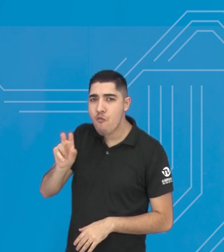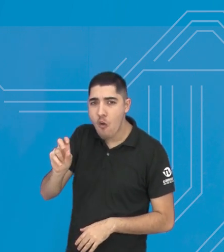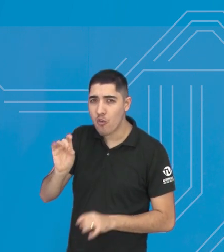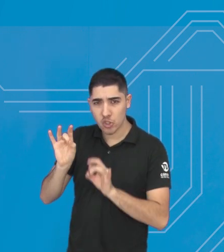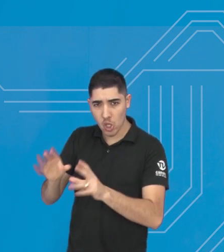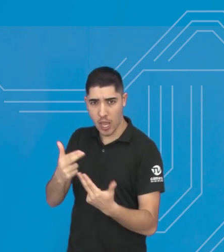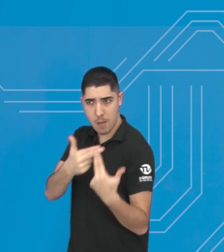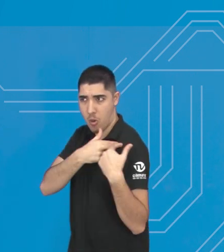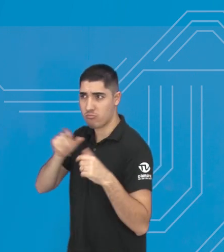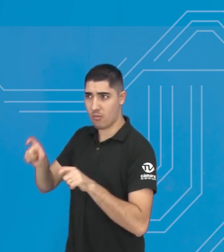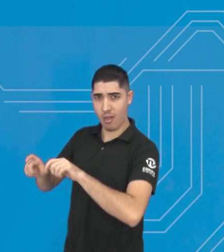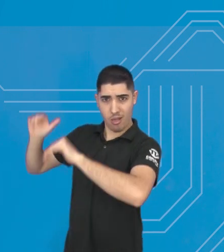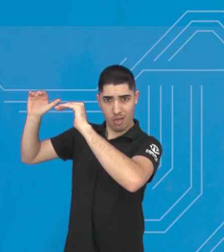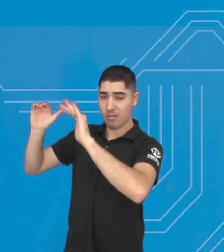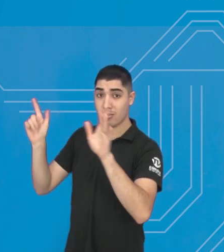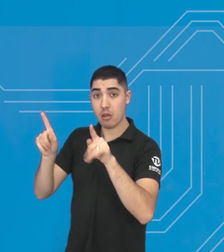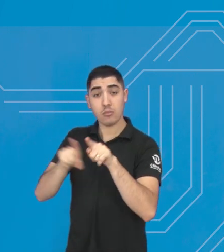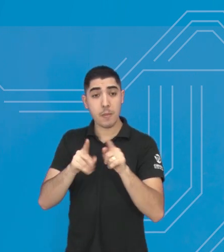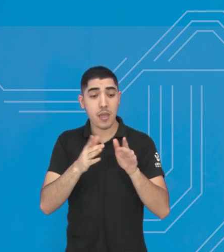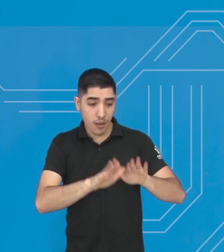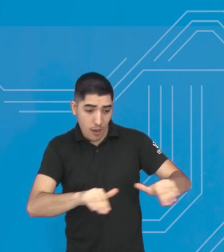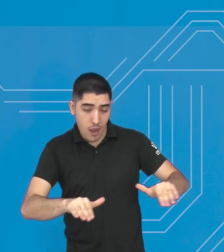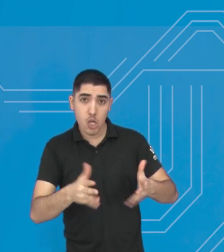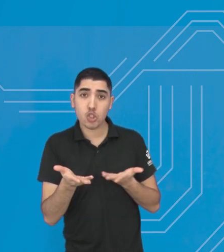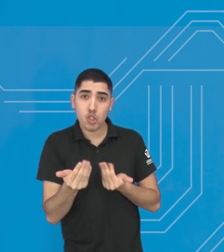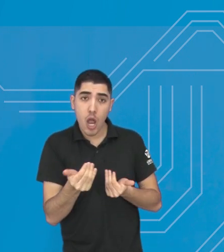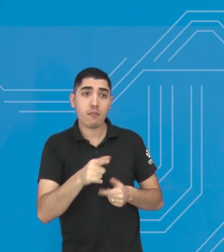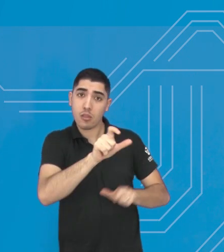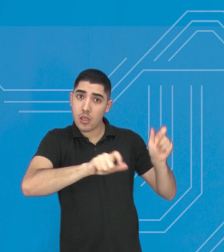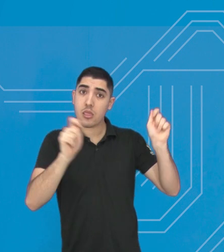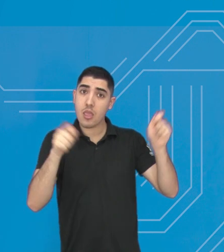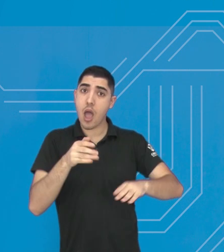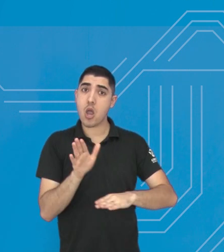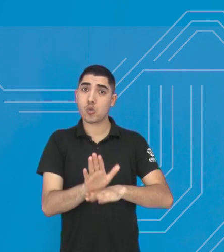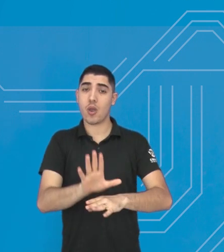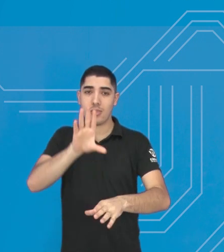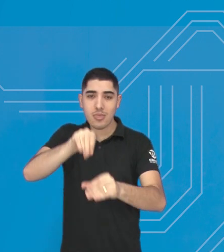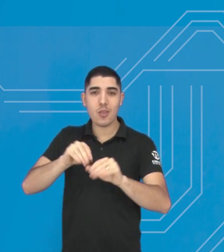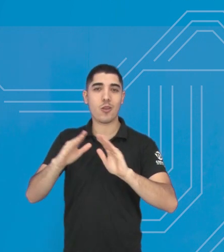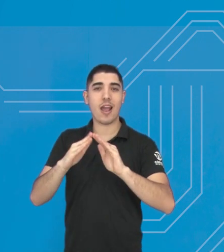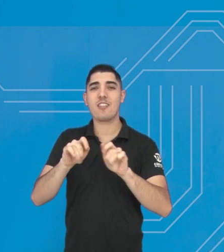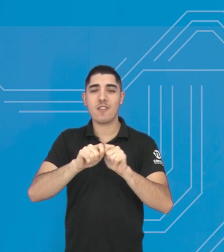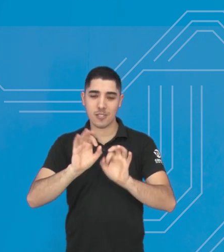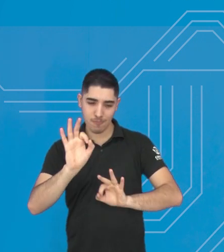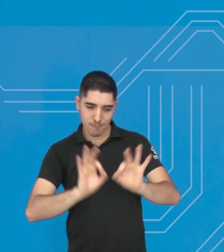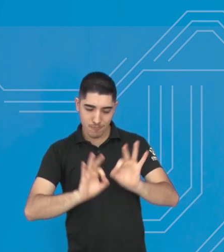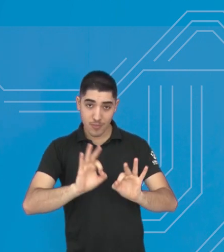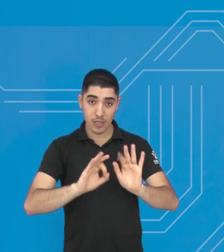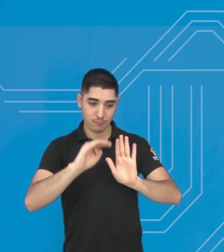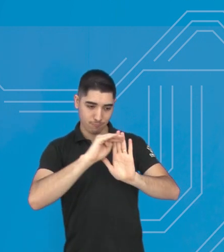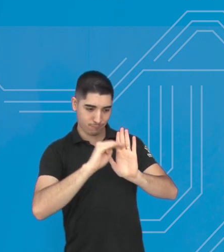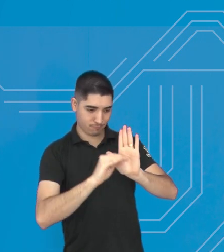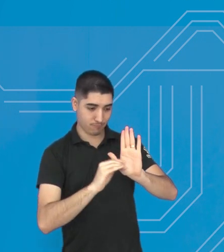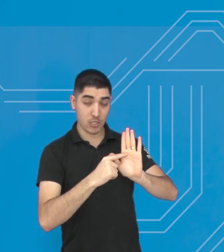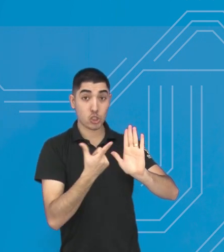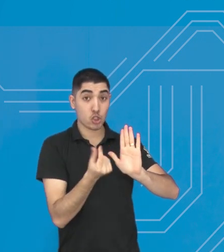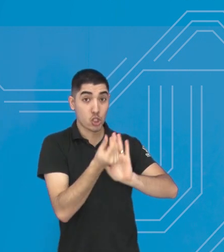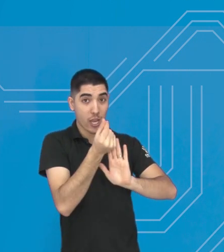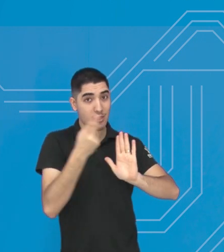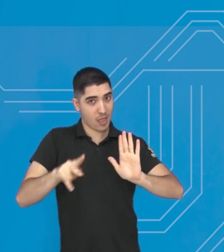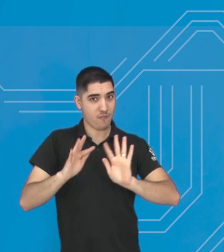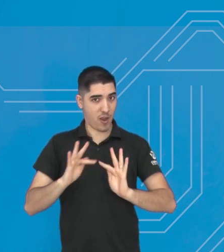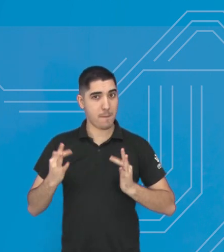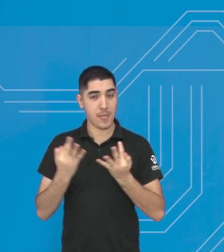ou responsáveis não, né? As crianças e jovens também podem ajudar em casa na hora de montar aquele famoso orçamento